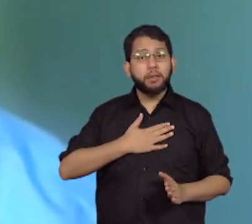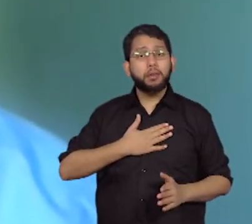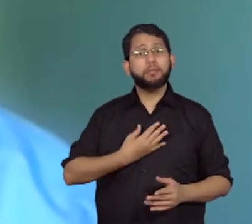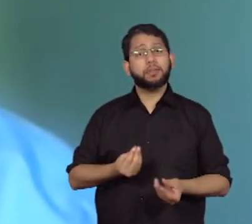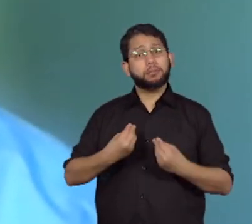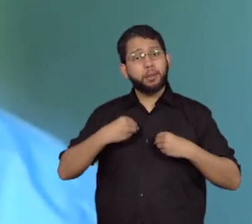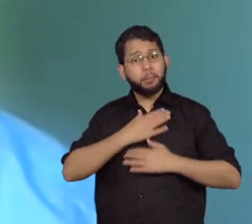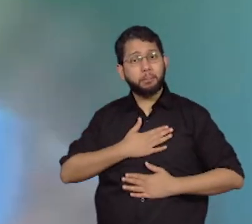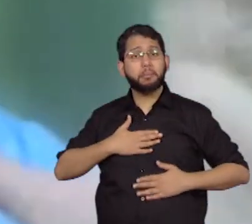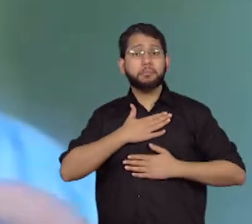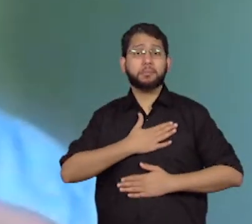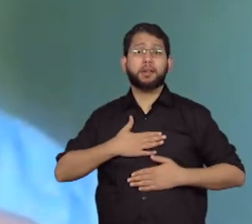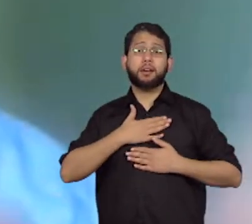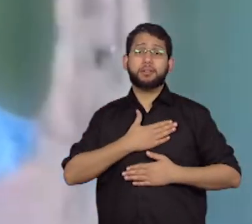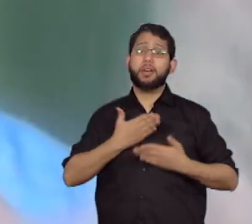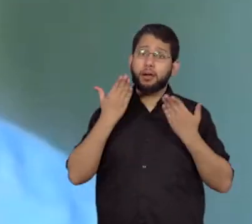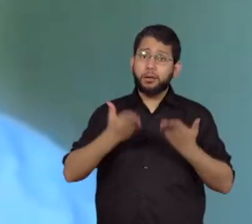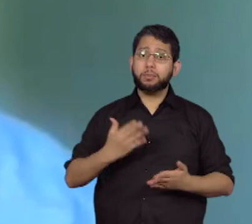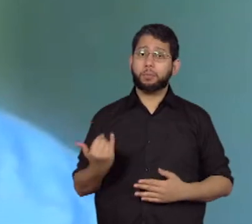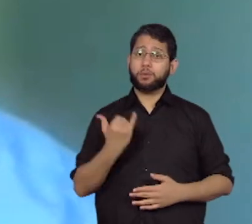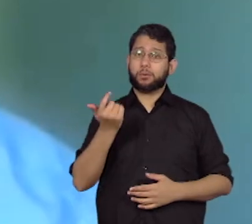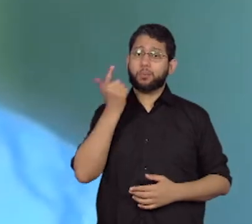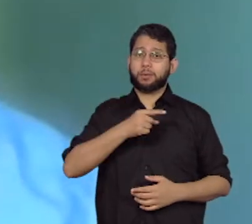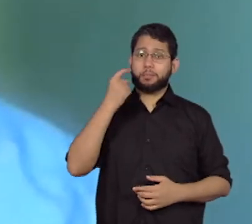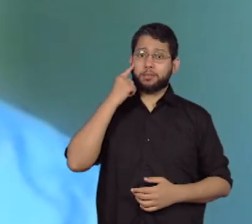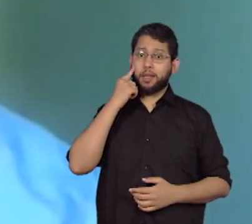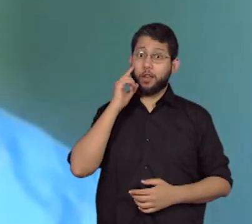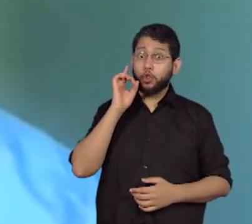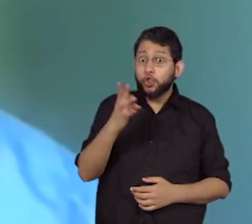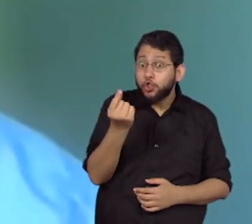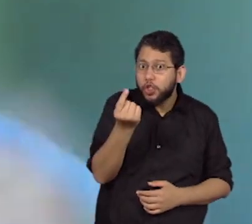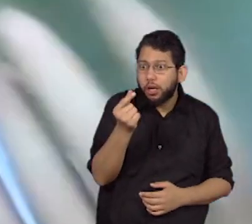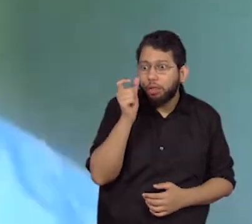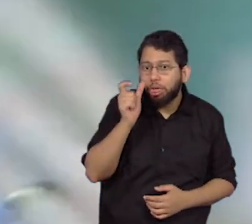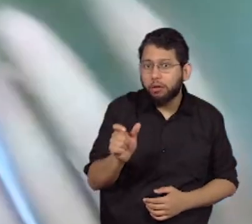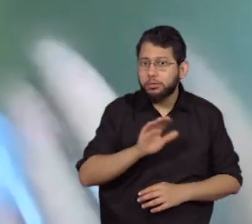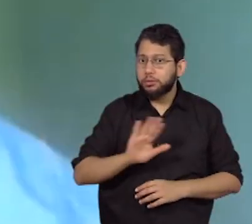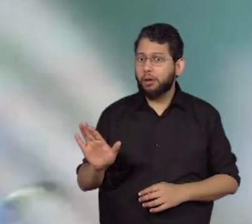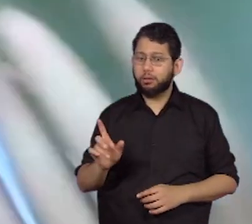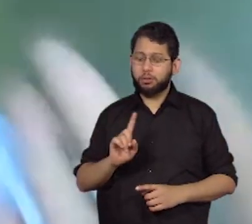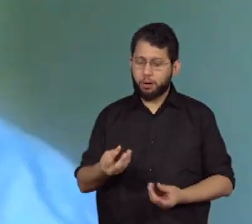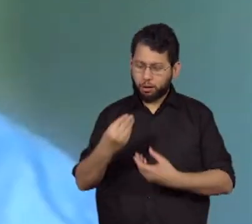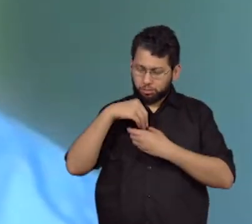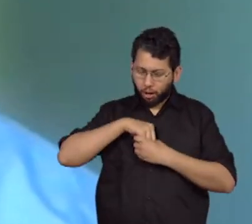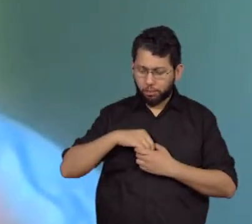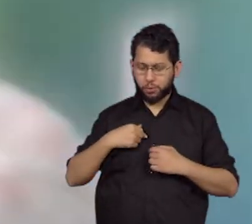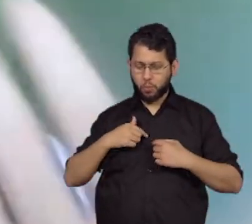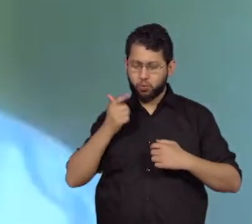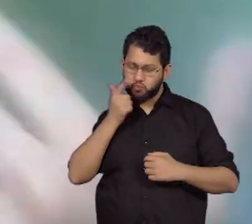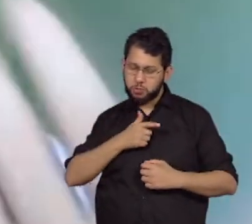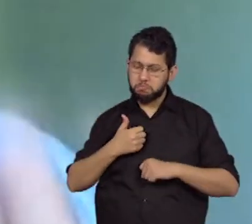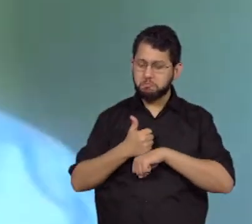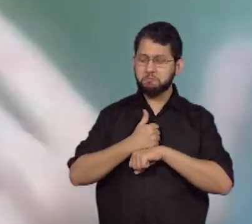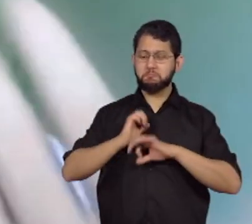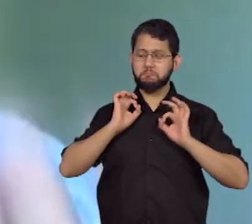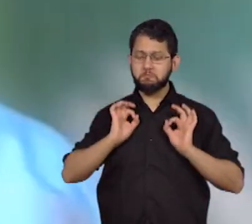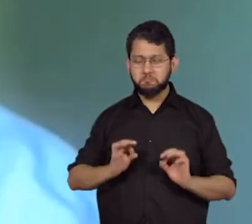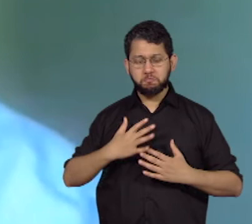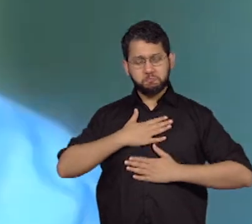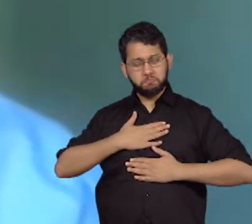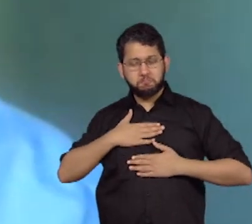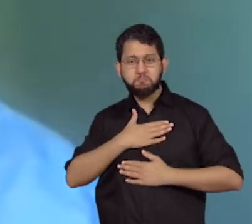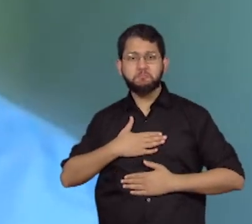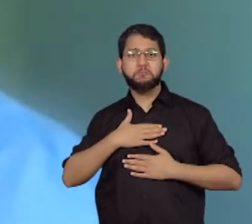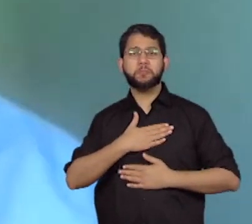ponto importante aí para a gente pensar também. Não é só dinheiro, gente, também é realização profissional, realização